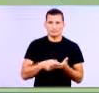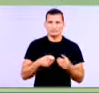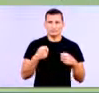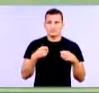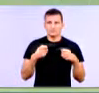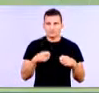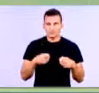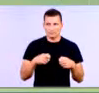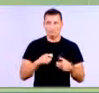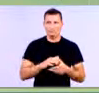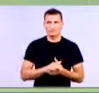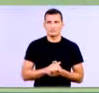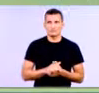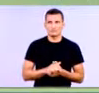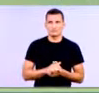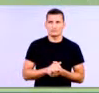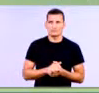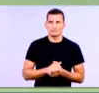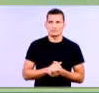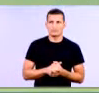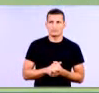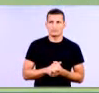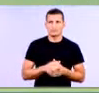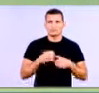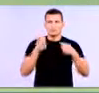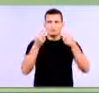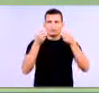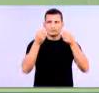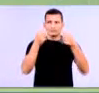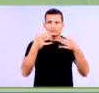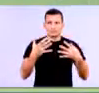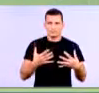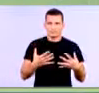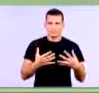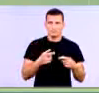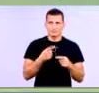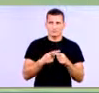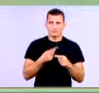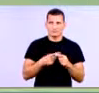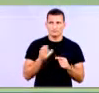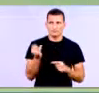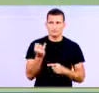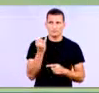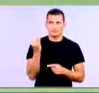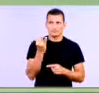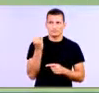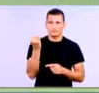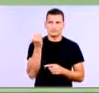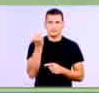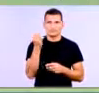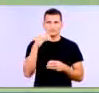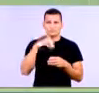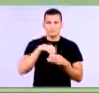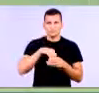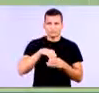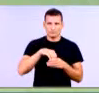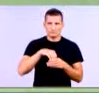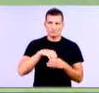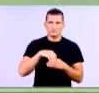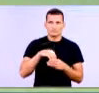ser cumpridas. Neste sentido, explique por que é